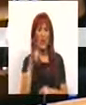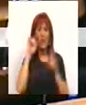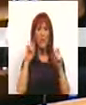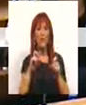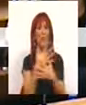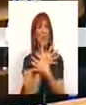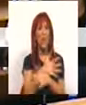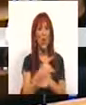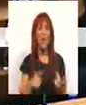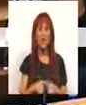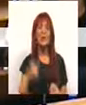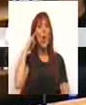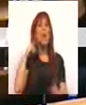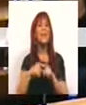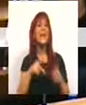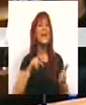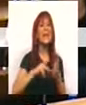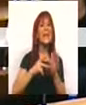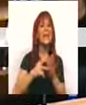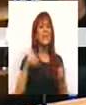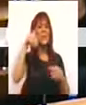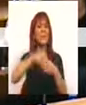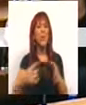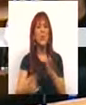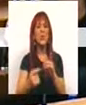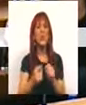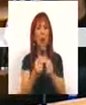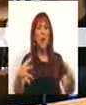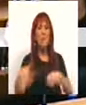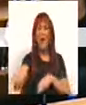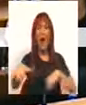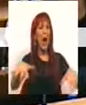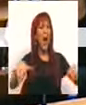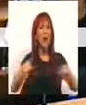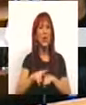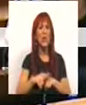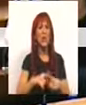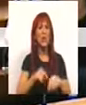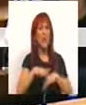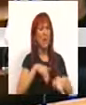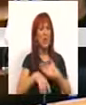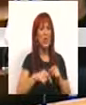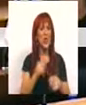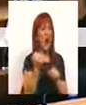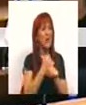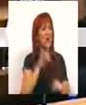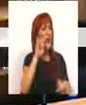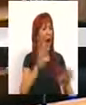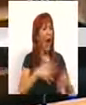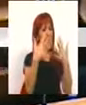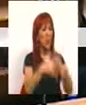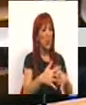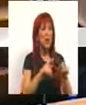Controlado. O objetivo desta técnica insere-se na necessidade de aumentar as áreas onde se pratiquem ações de prevenção